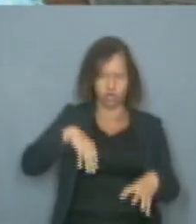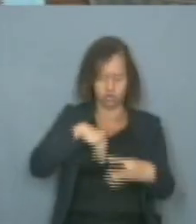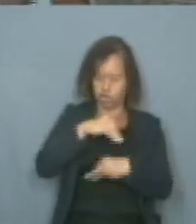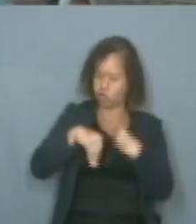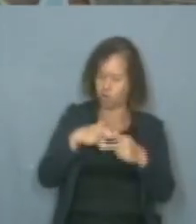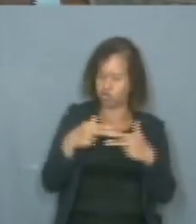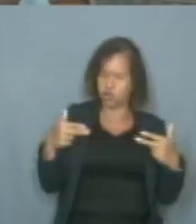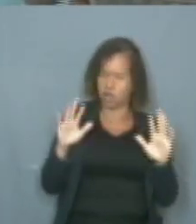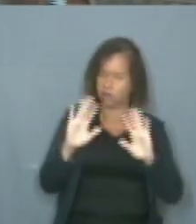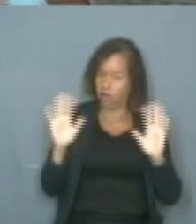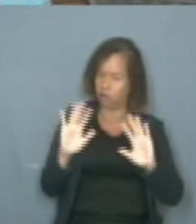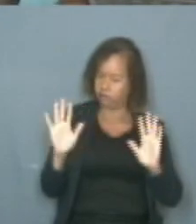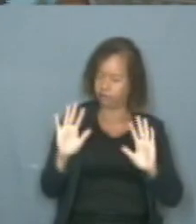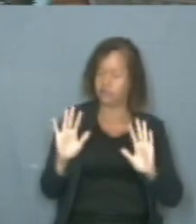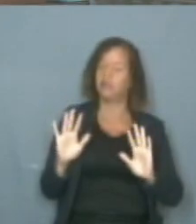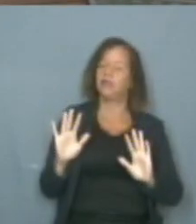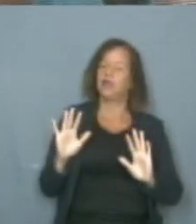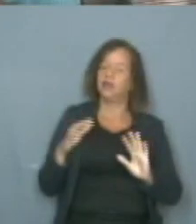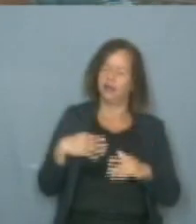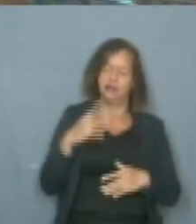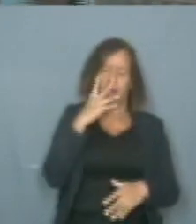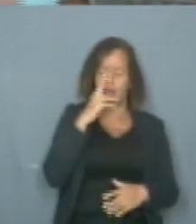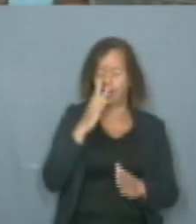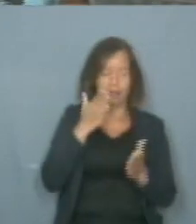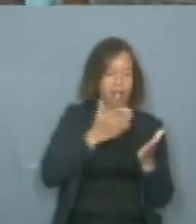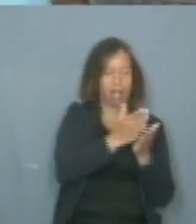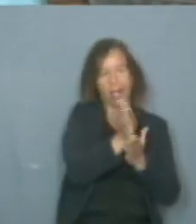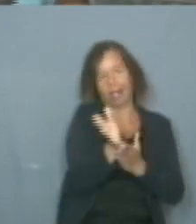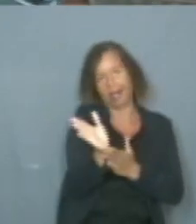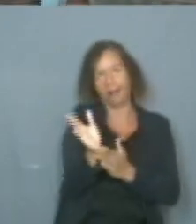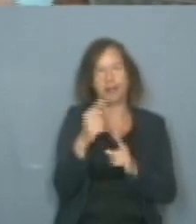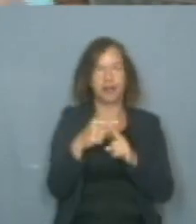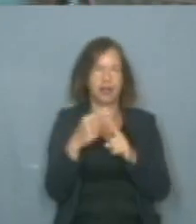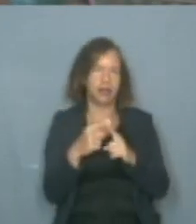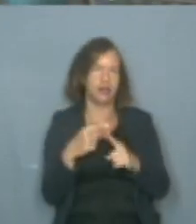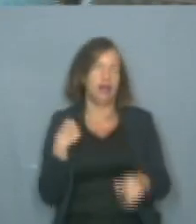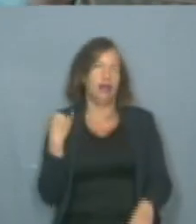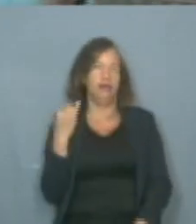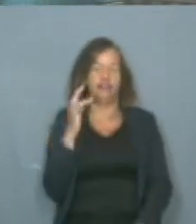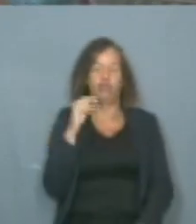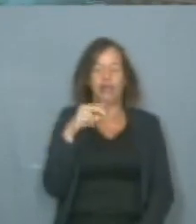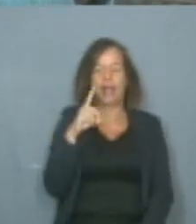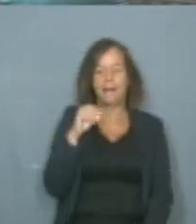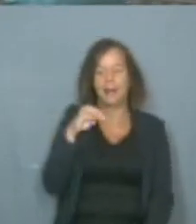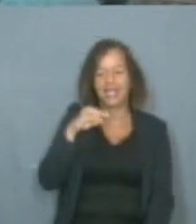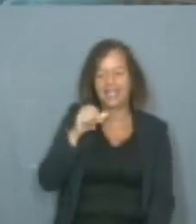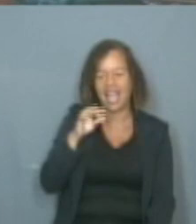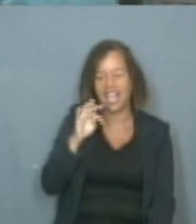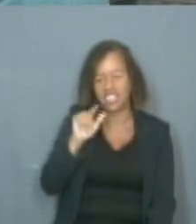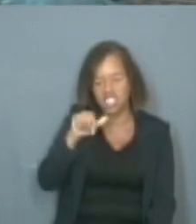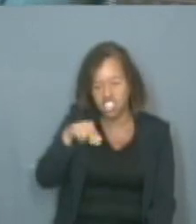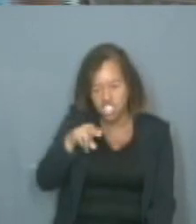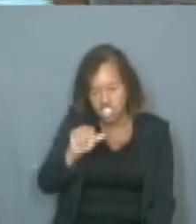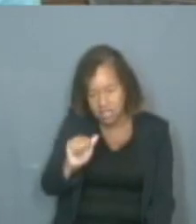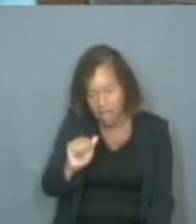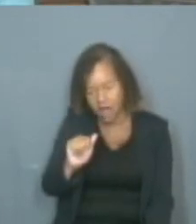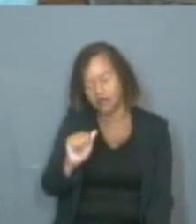coisas, mas todas as vezes levam para esse caminho, dizendo que eu sou fundamentalista religiosa, que é por isso que eu falo desse